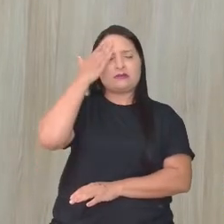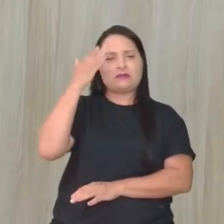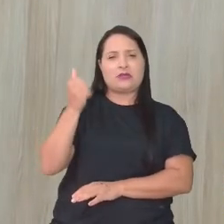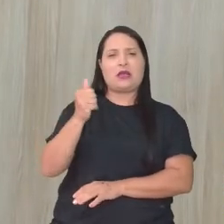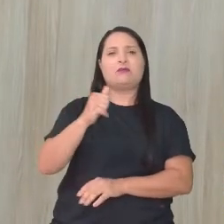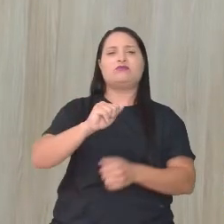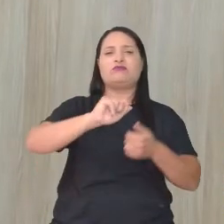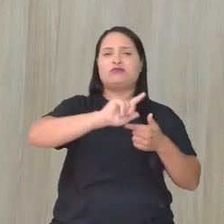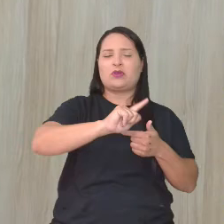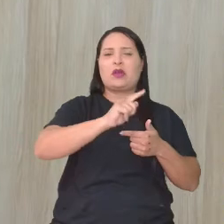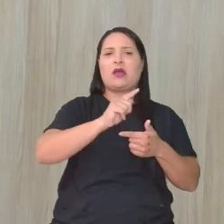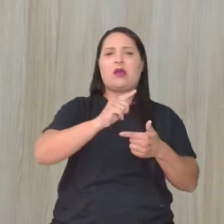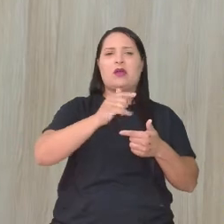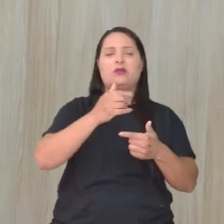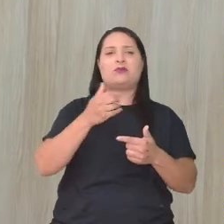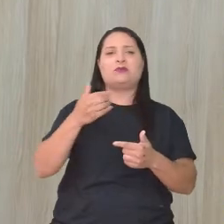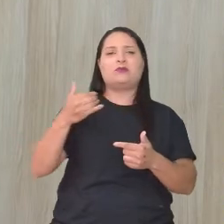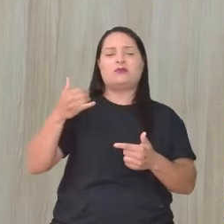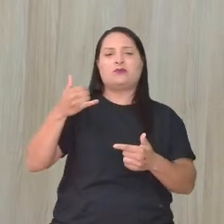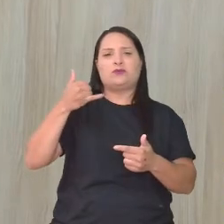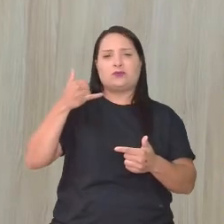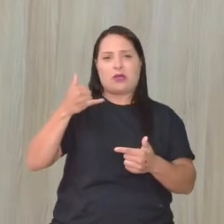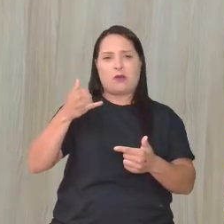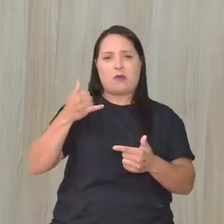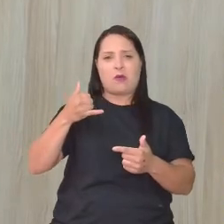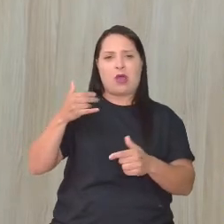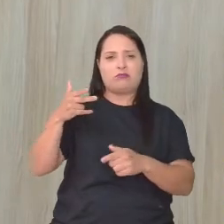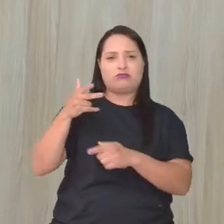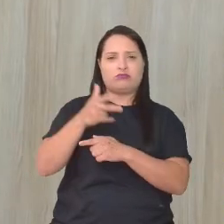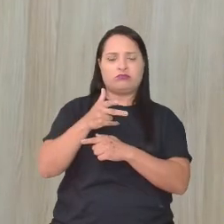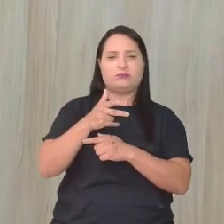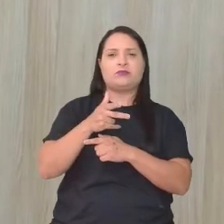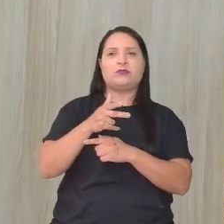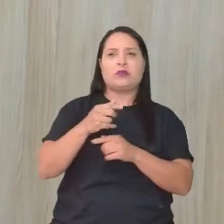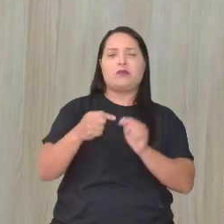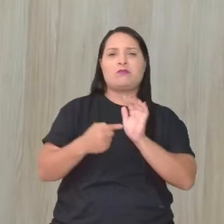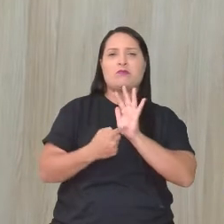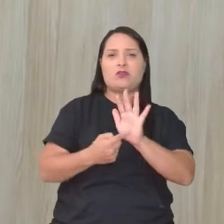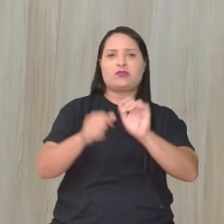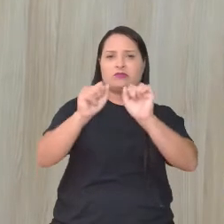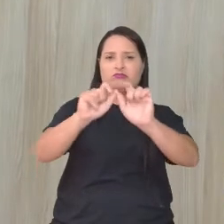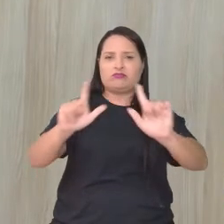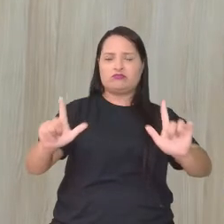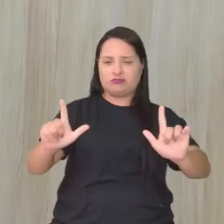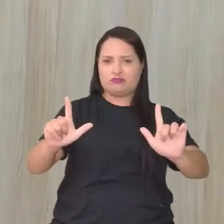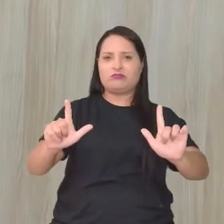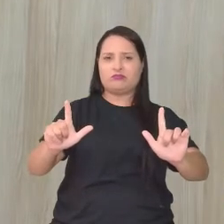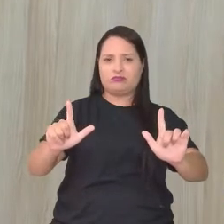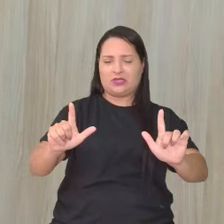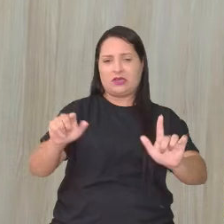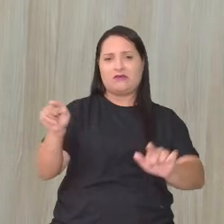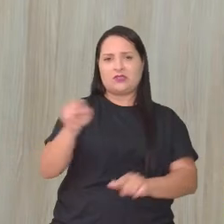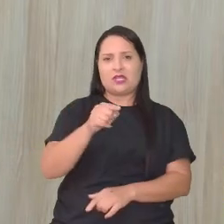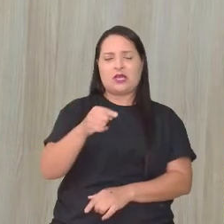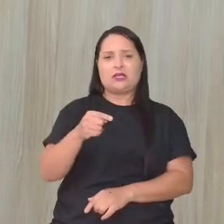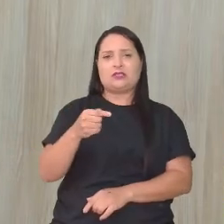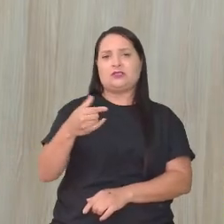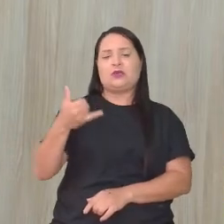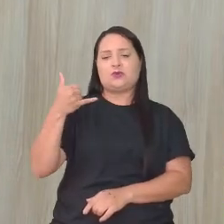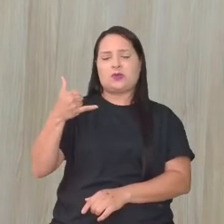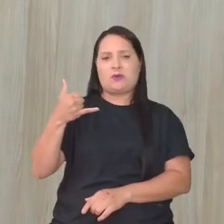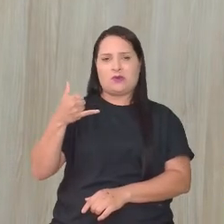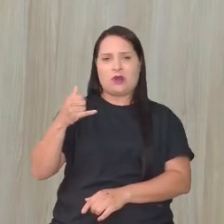que você pode direcionar. Juninho vai jogar os QR Codes aí na telinha de vocês. Vocês podem direcionar o